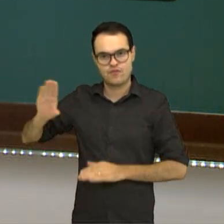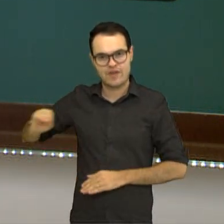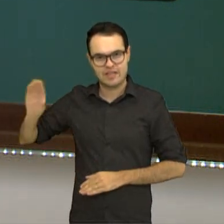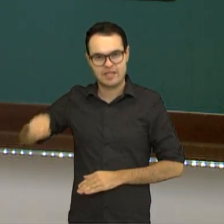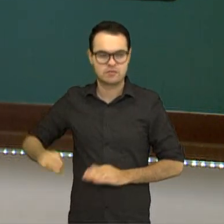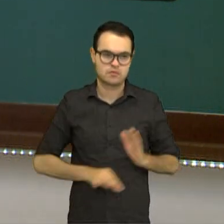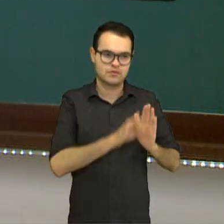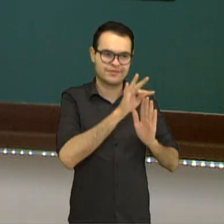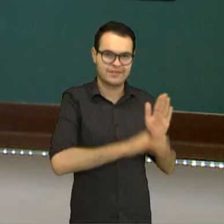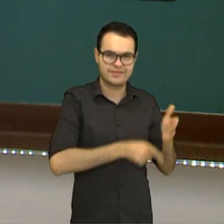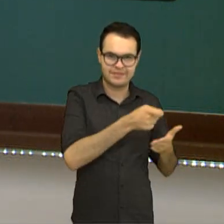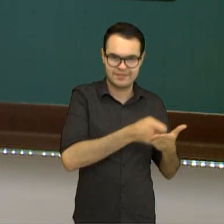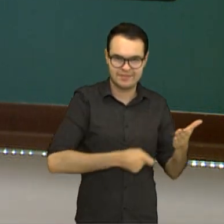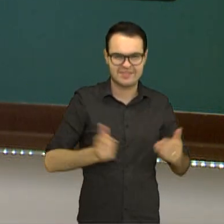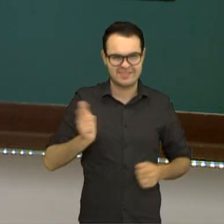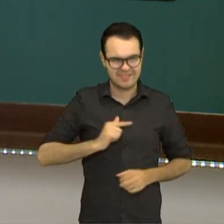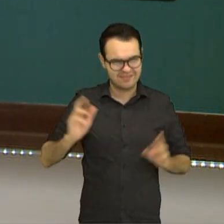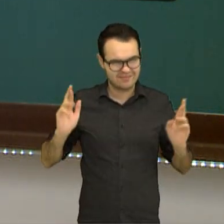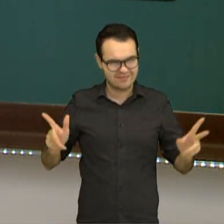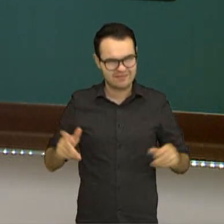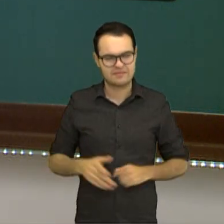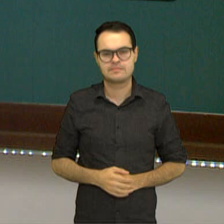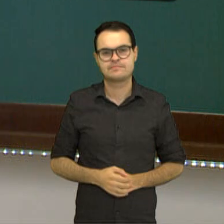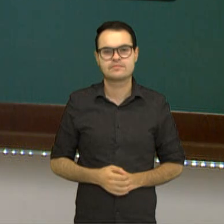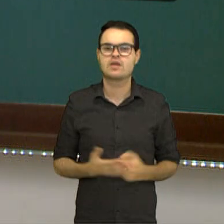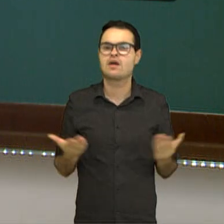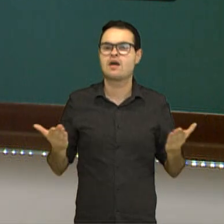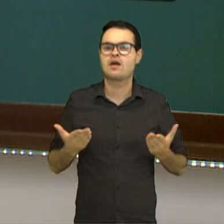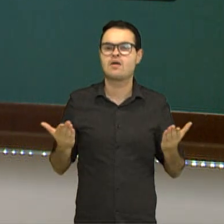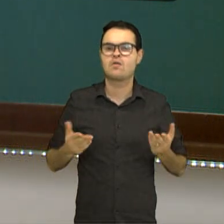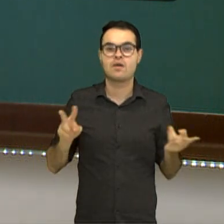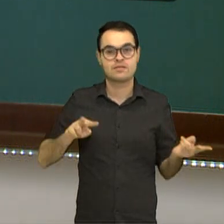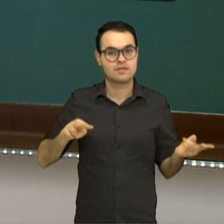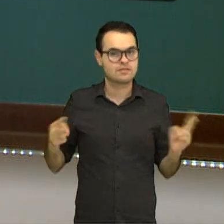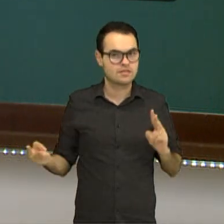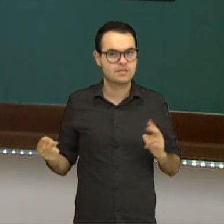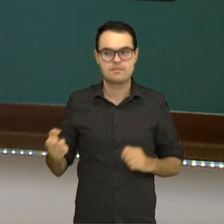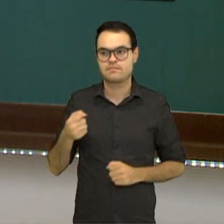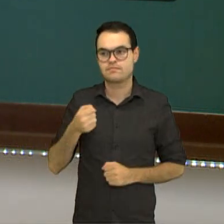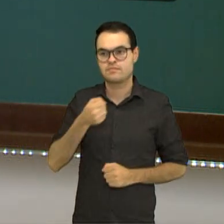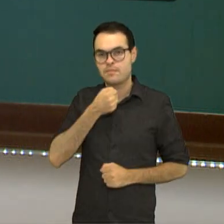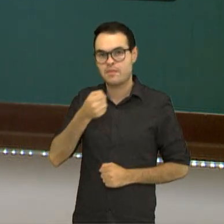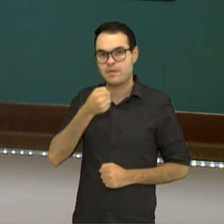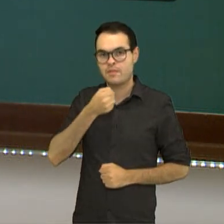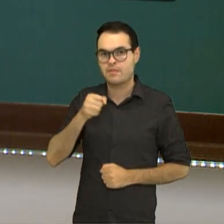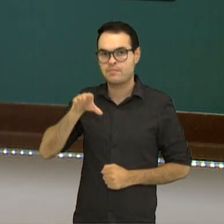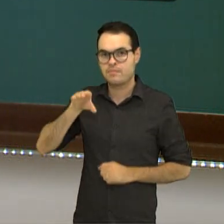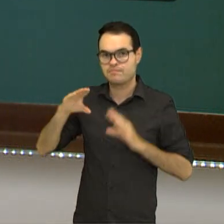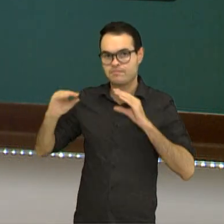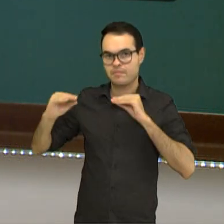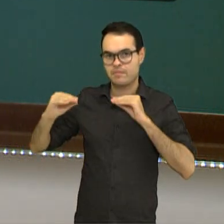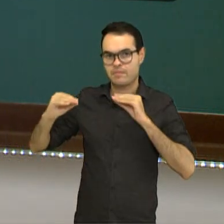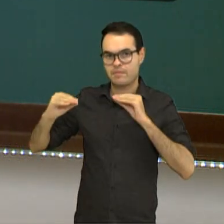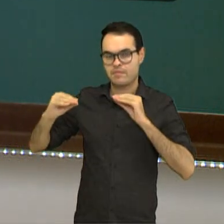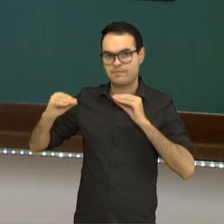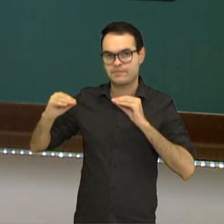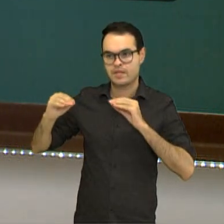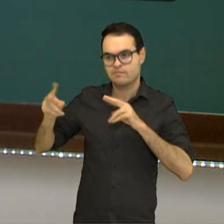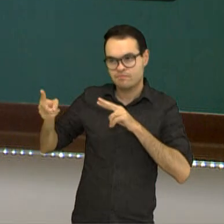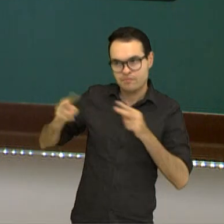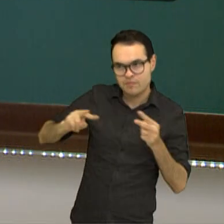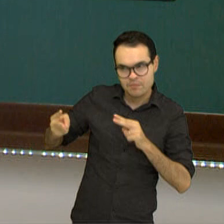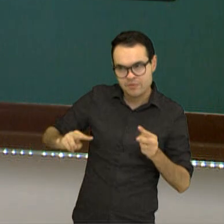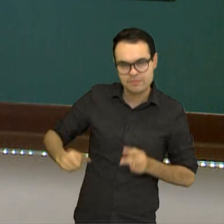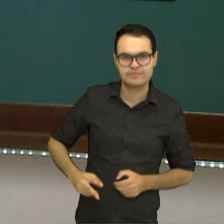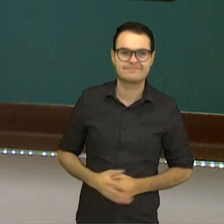que vocês acham? Leremos agora a transcrição de uma entrevista oral. Aqui seriam trechos dessa transcrição,